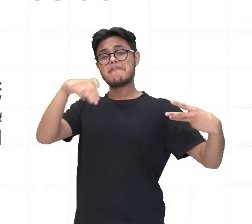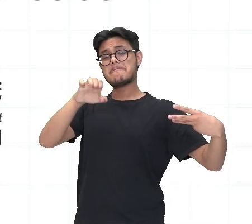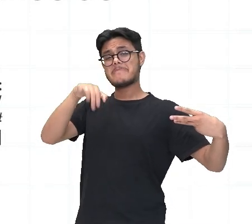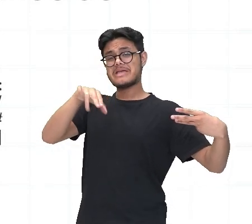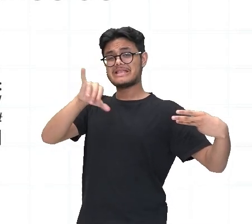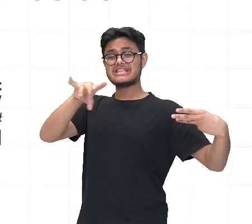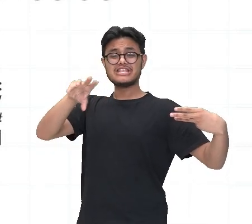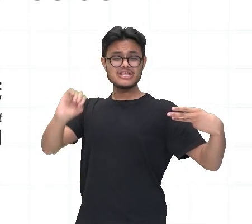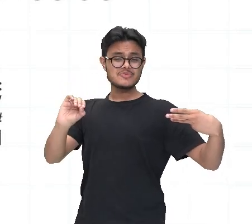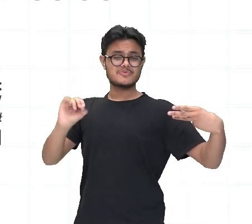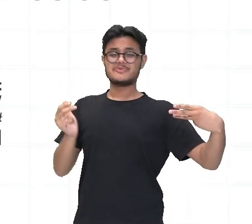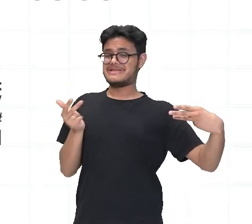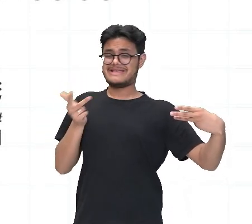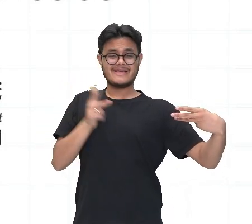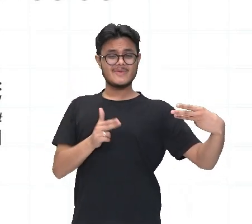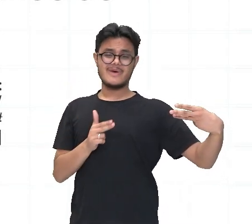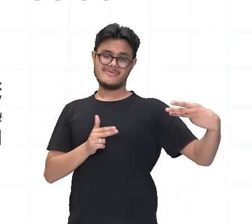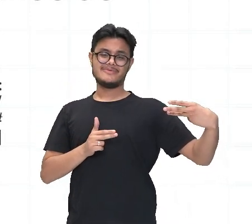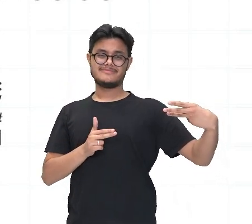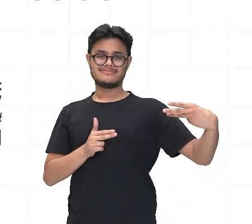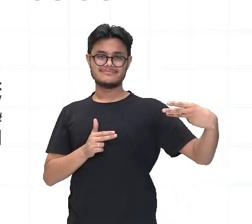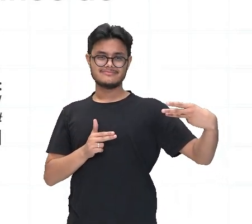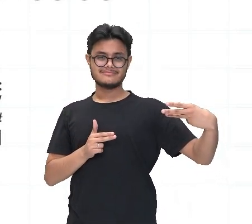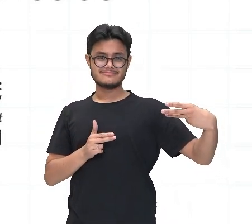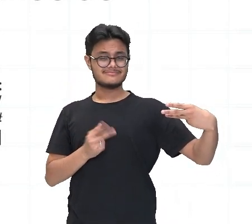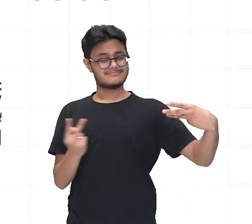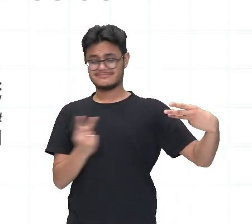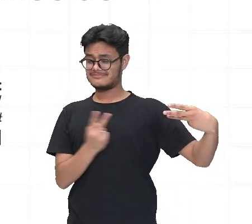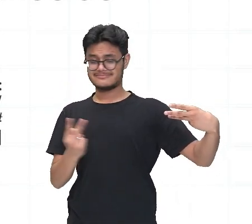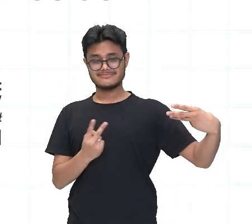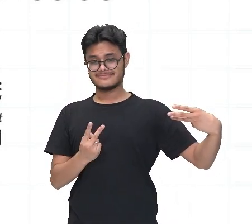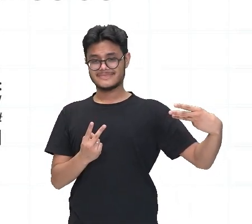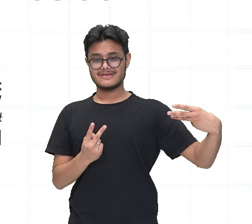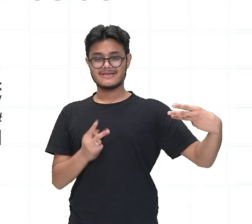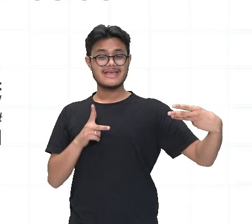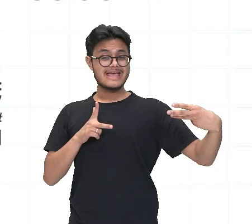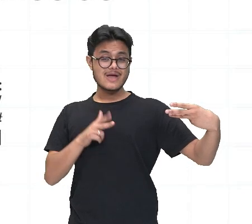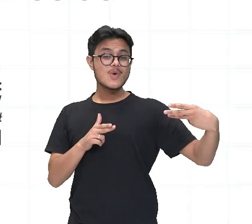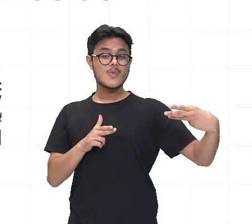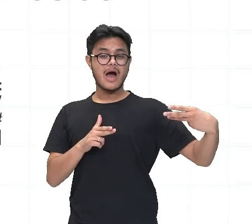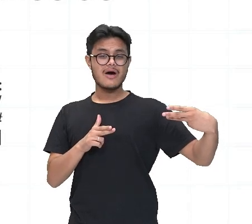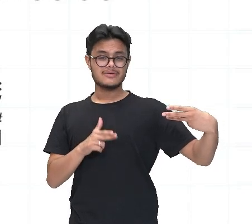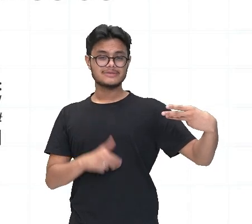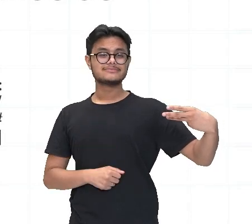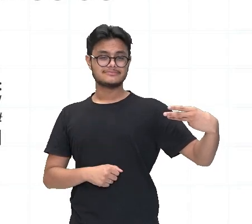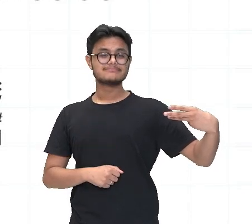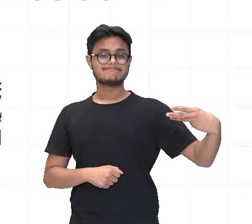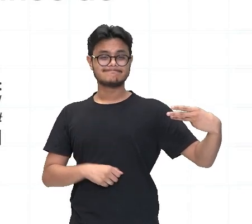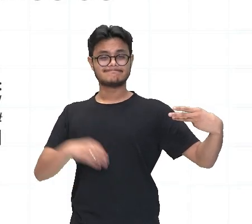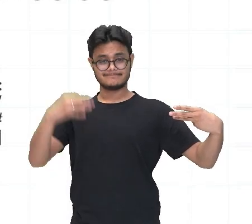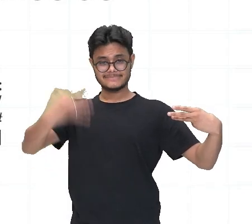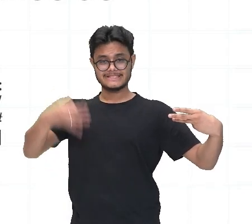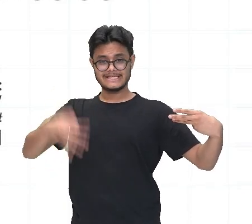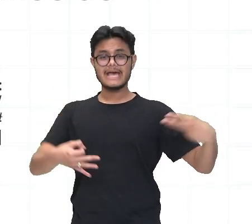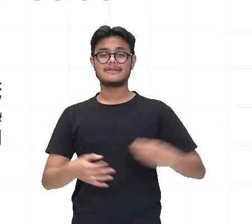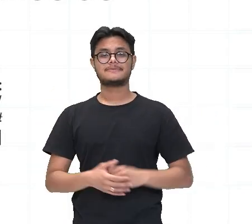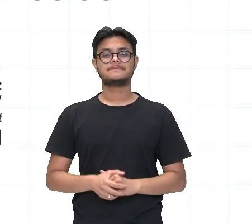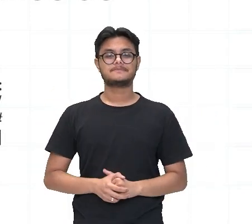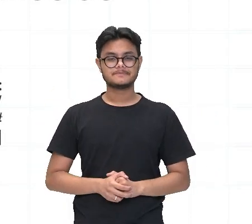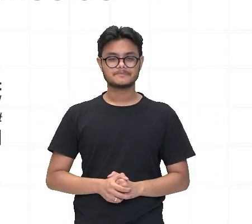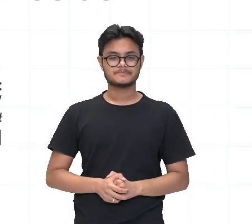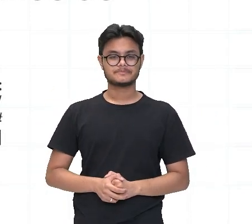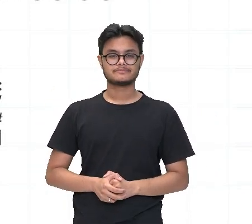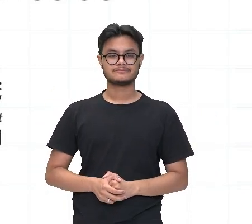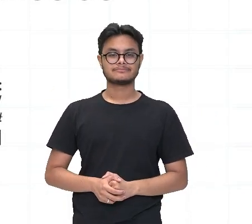menino podem ser associados um ao outro, podem ser considerados um termo que pode substituir o outro nesse